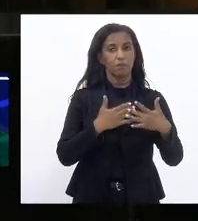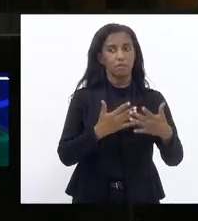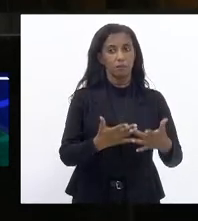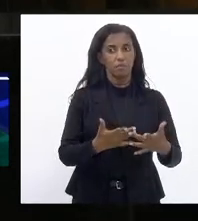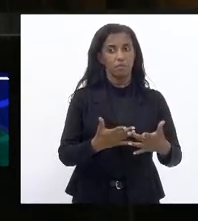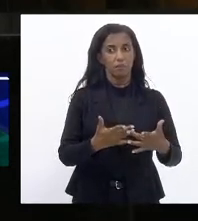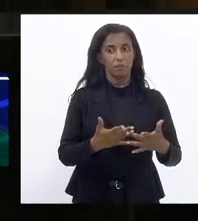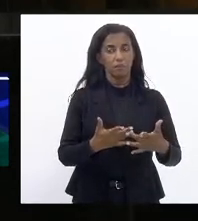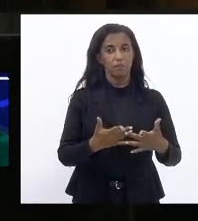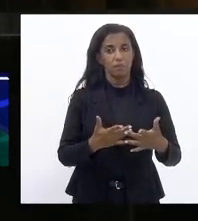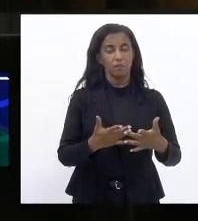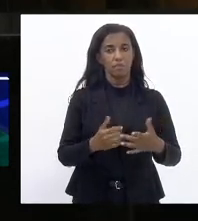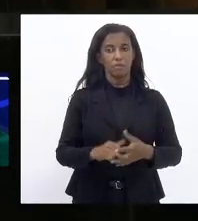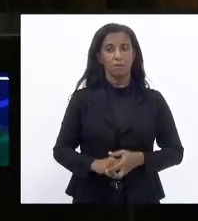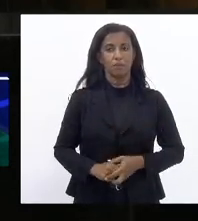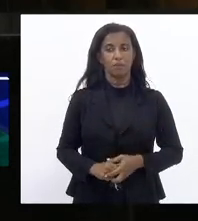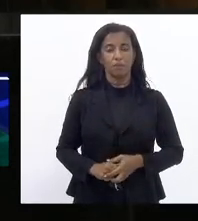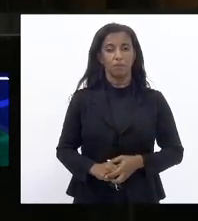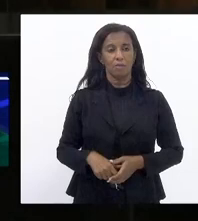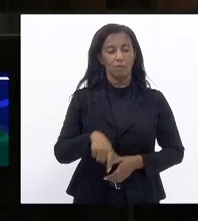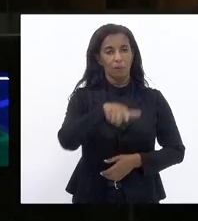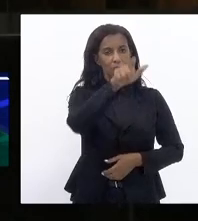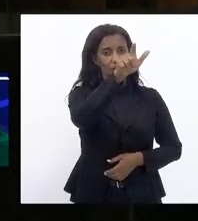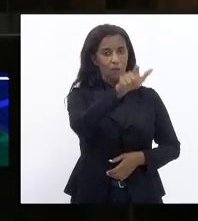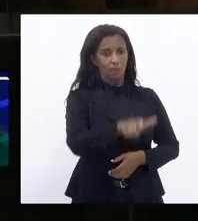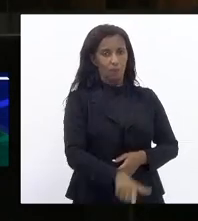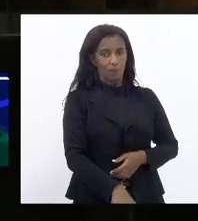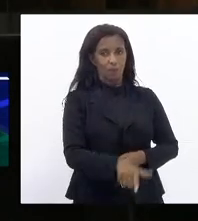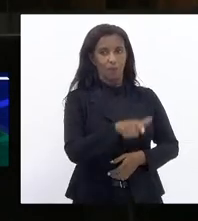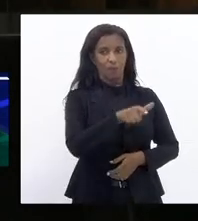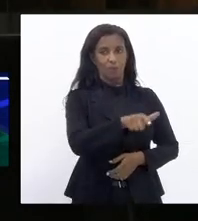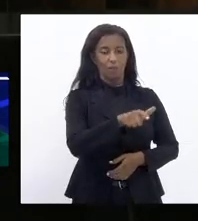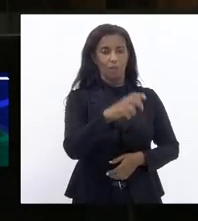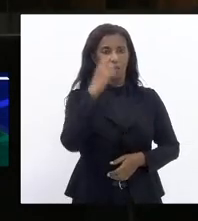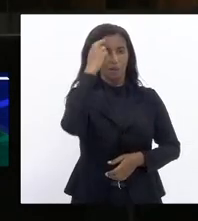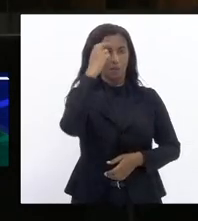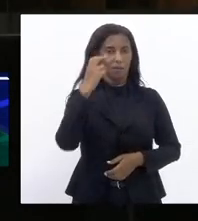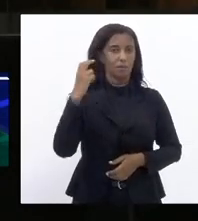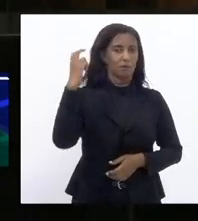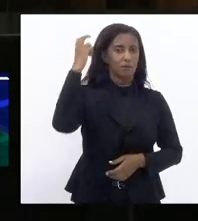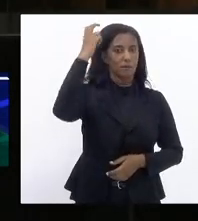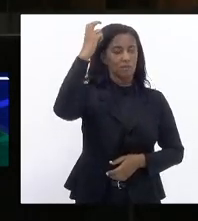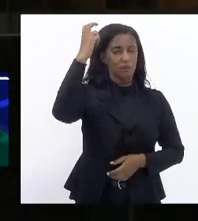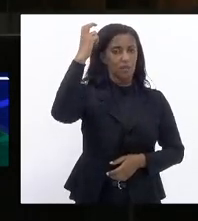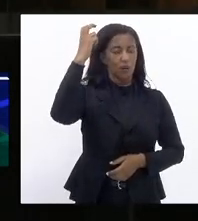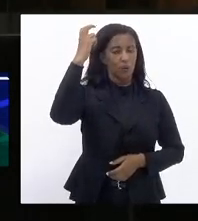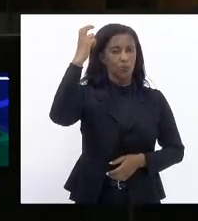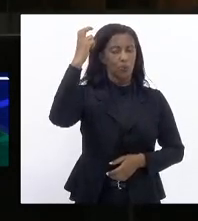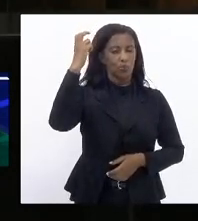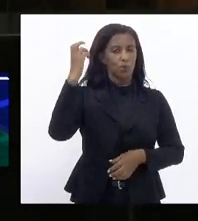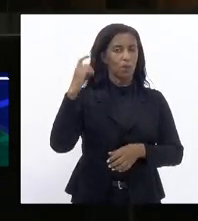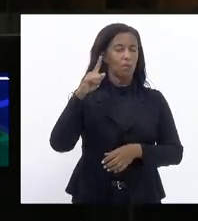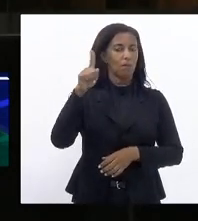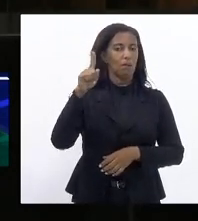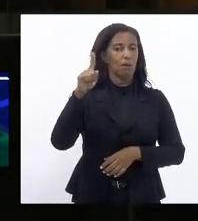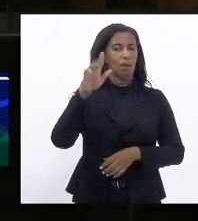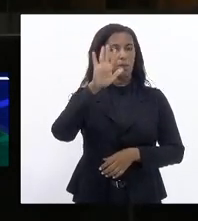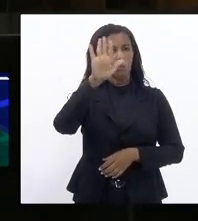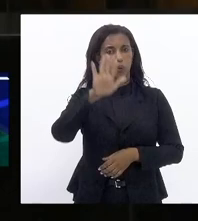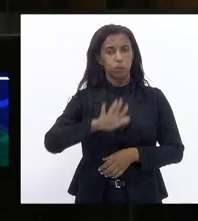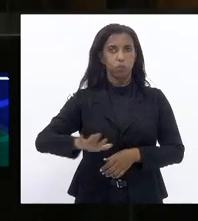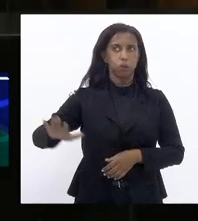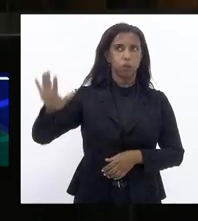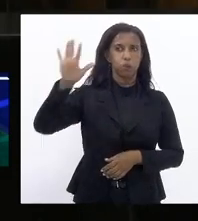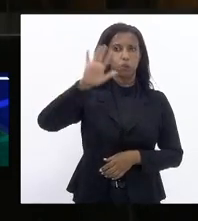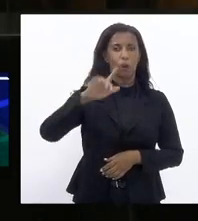com uma grande figura da cultura no cenário nacional. Um